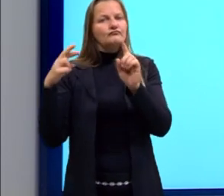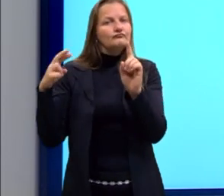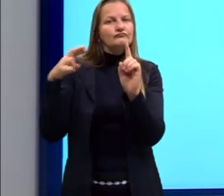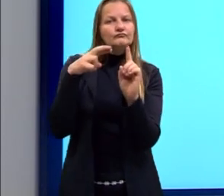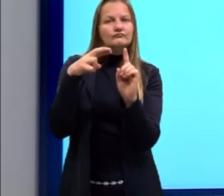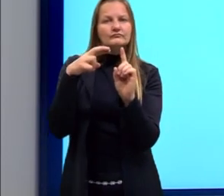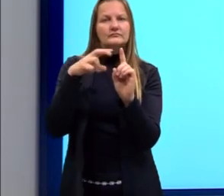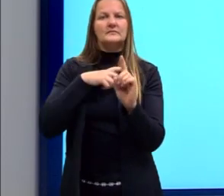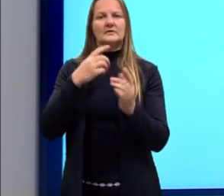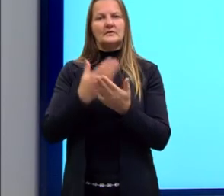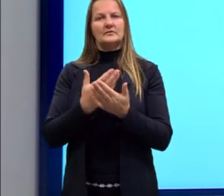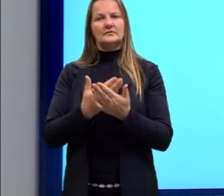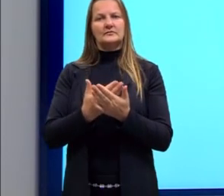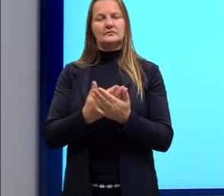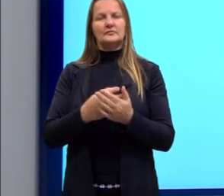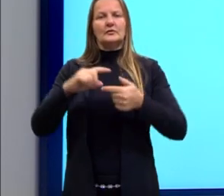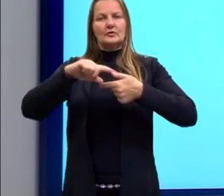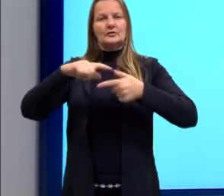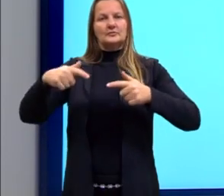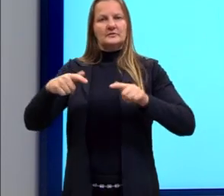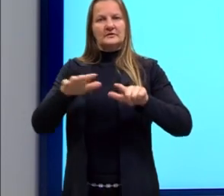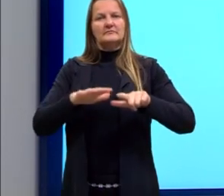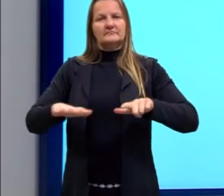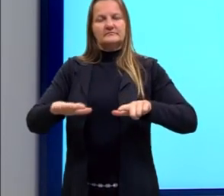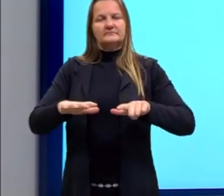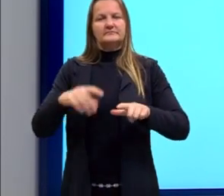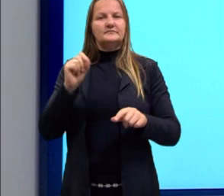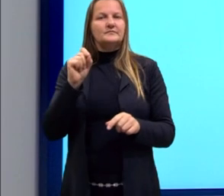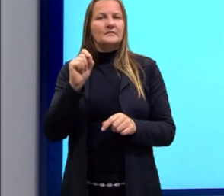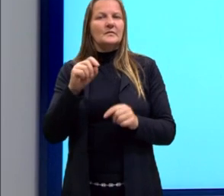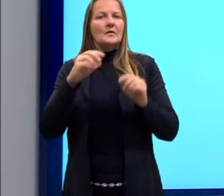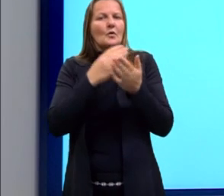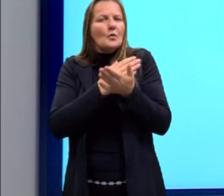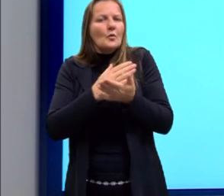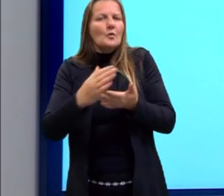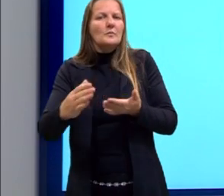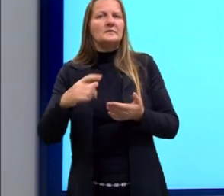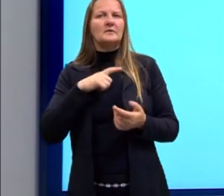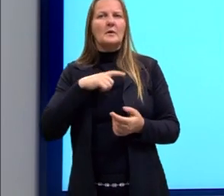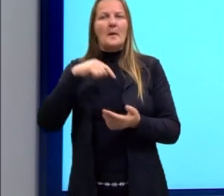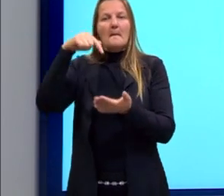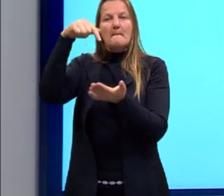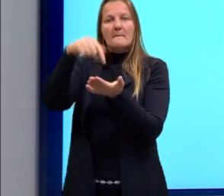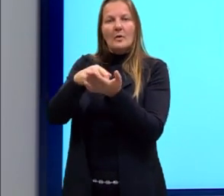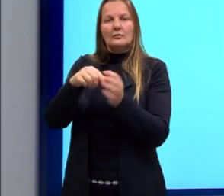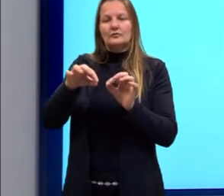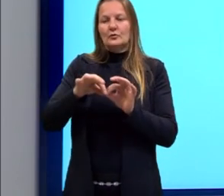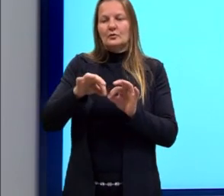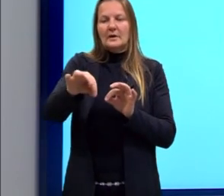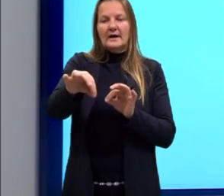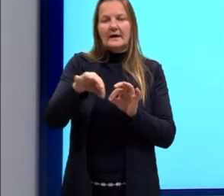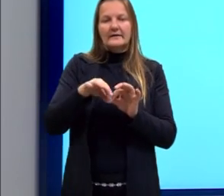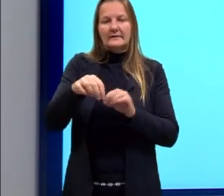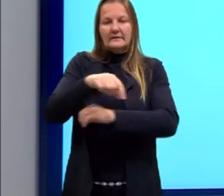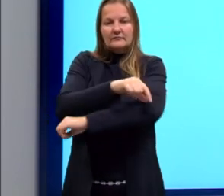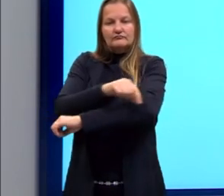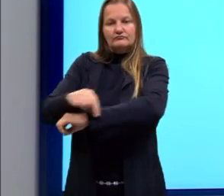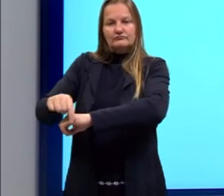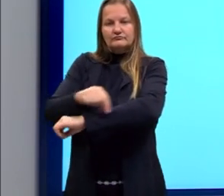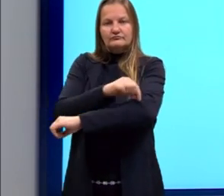no nosso estudo da geometria plana então nós iniciamos por ponto reta e plano